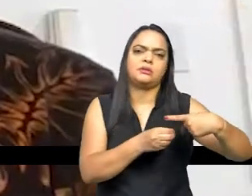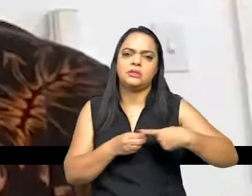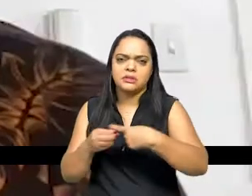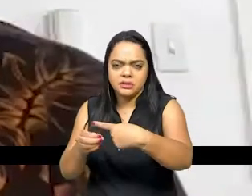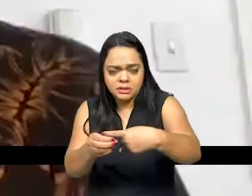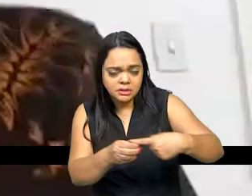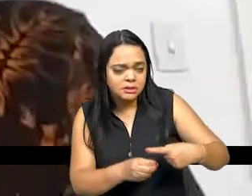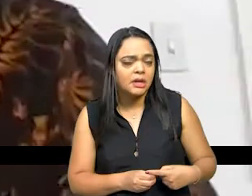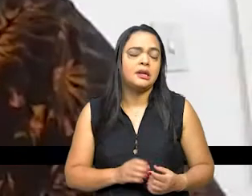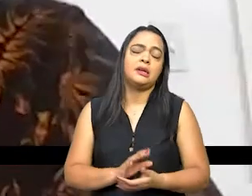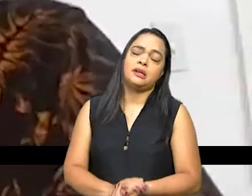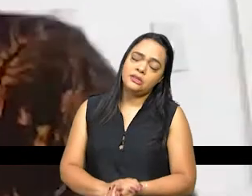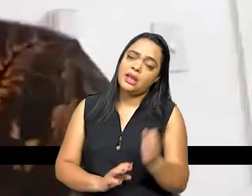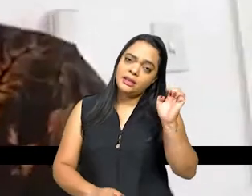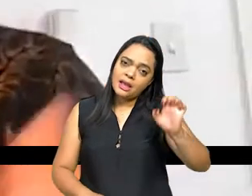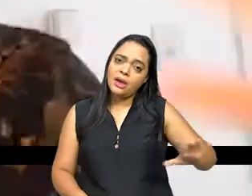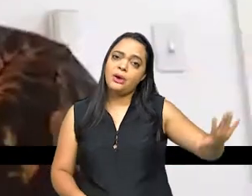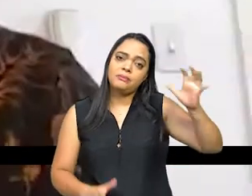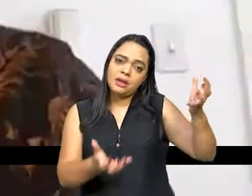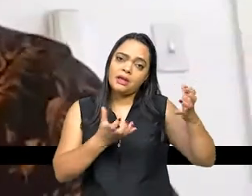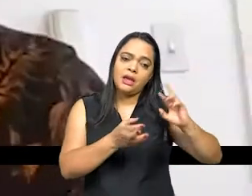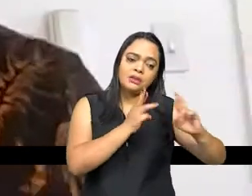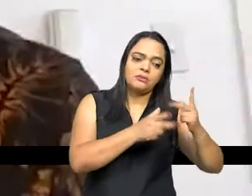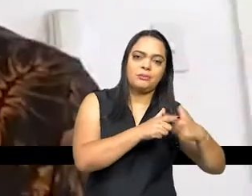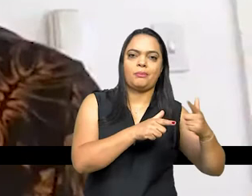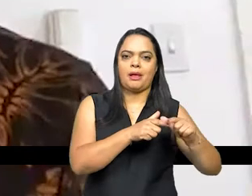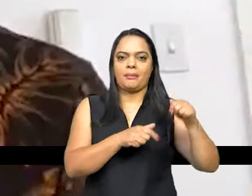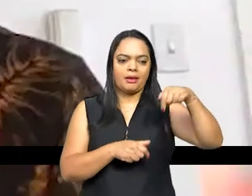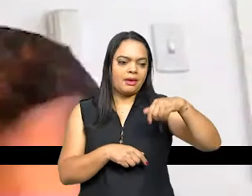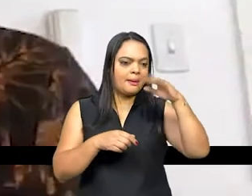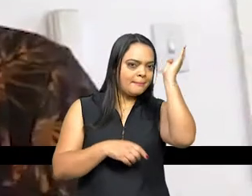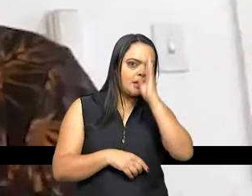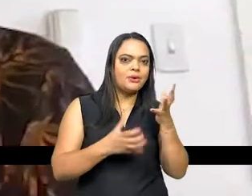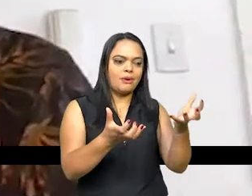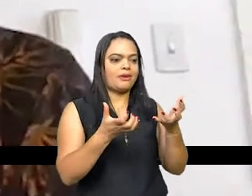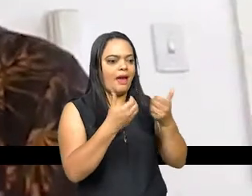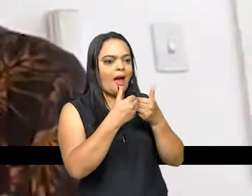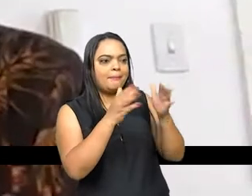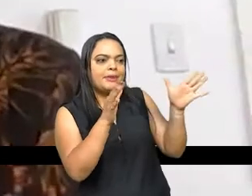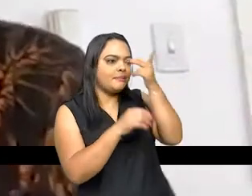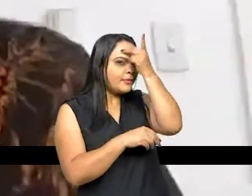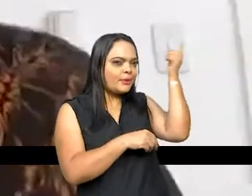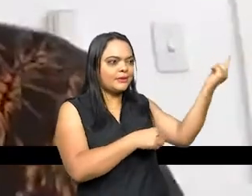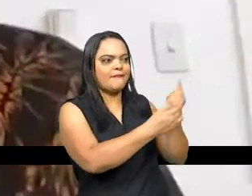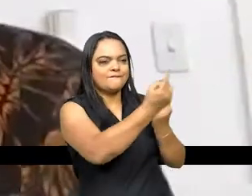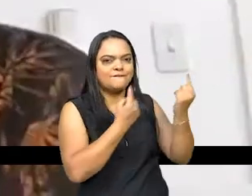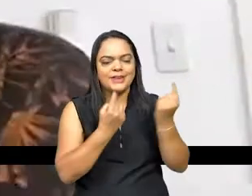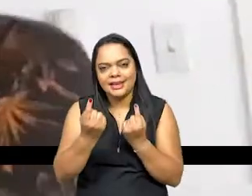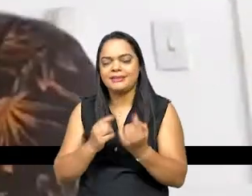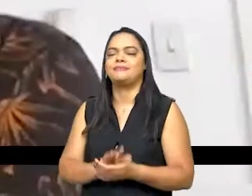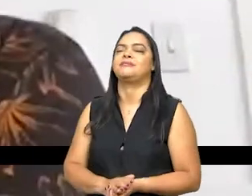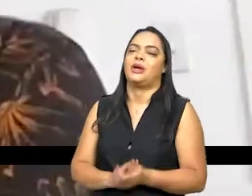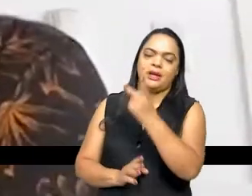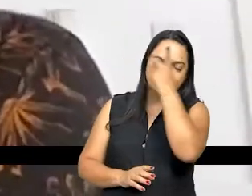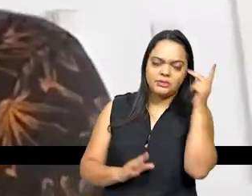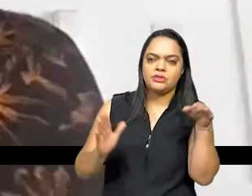justamente exportar esses problemas sociais. E o Brasil estava aqui querendo recebê-los. Esses trabalhadores que vêm para o Brasil, tanto na primeira metade quanto